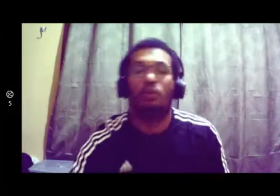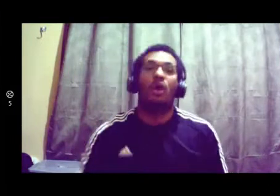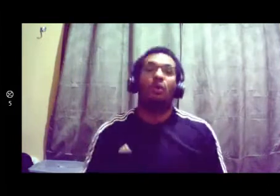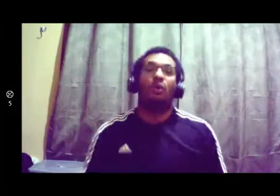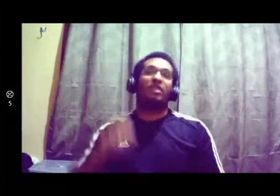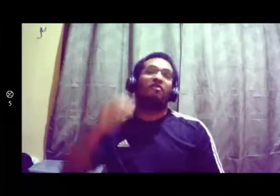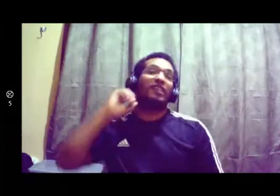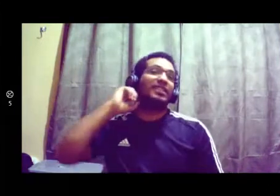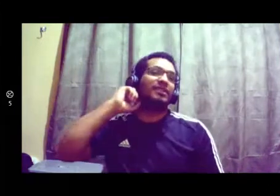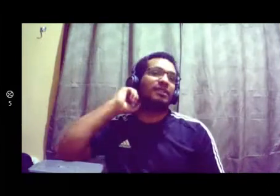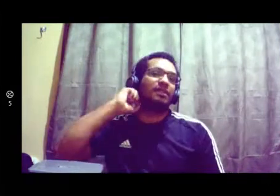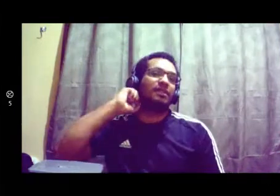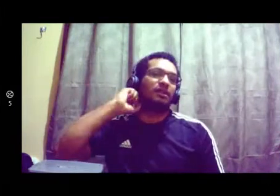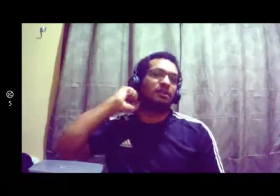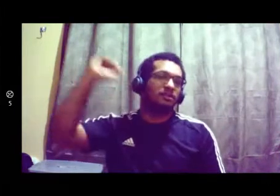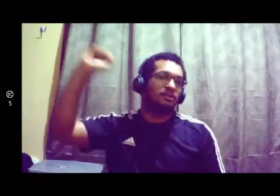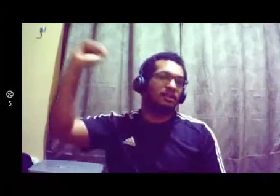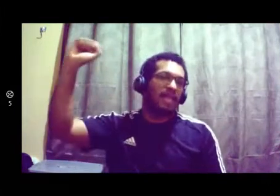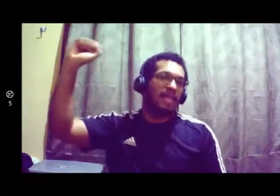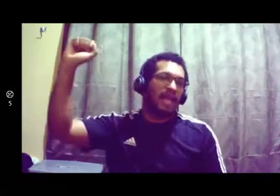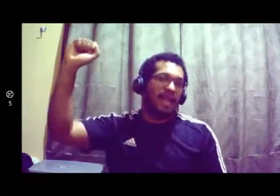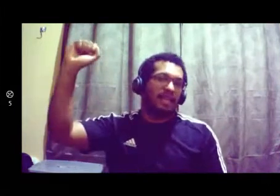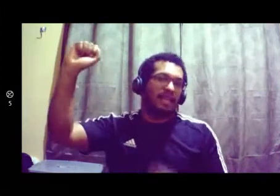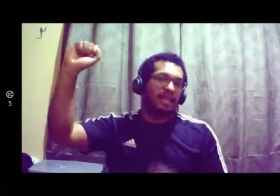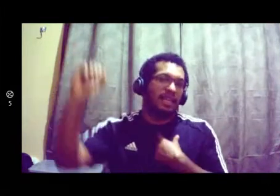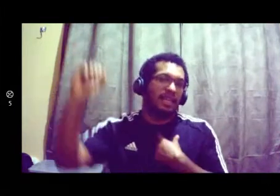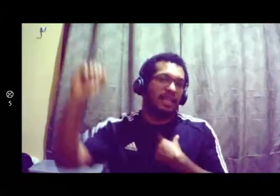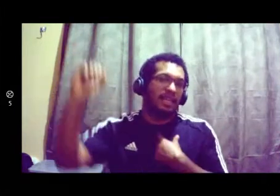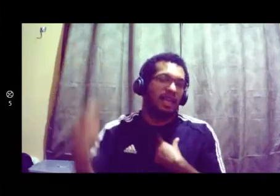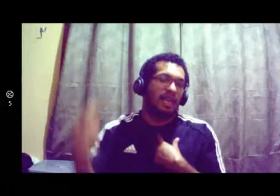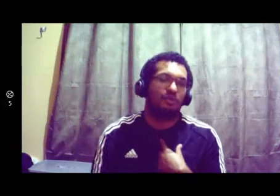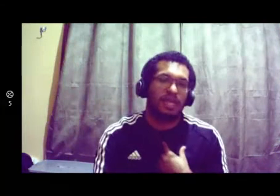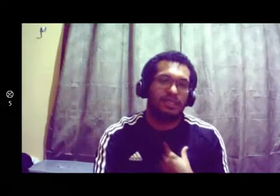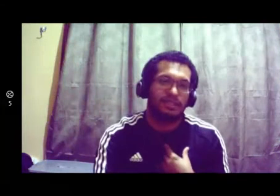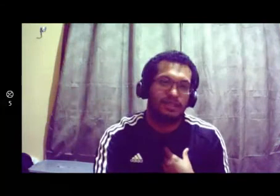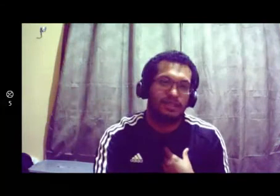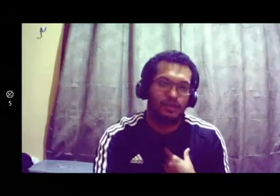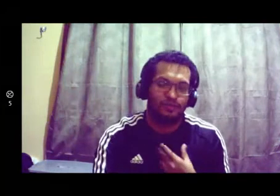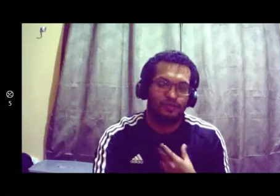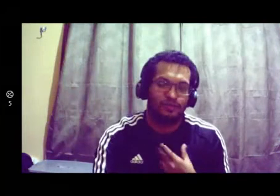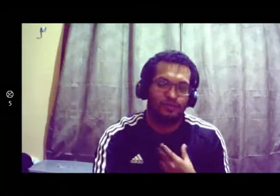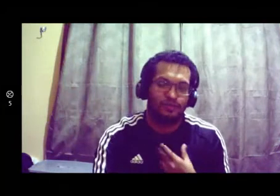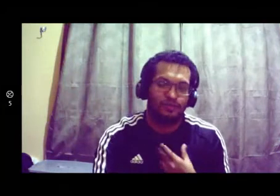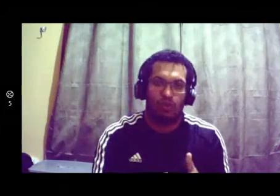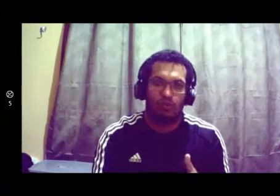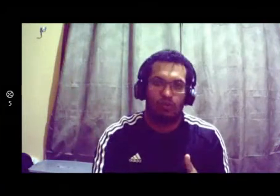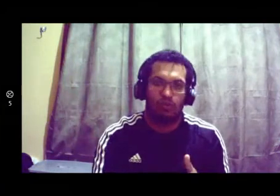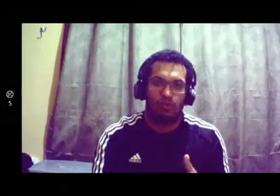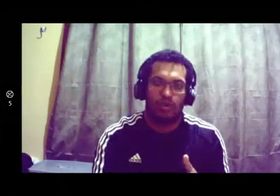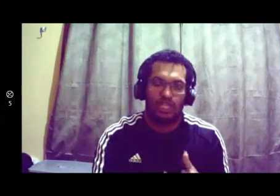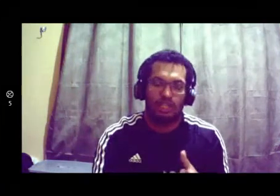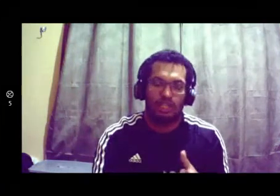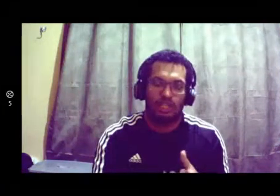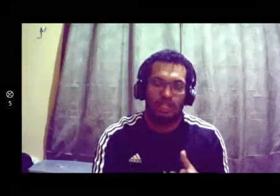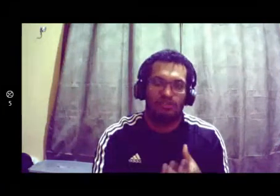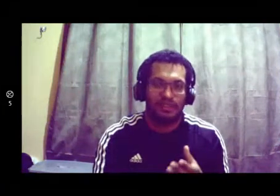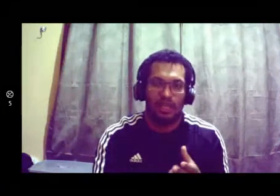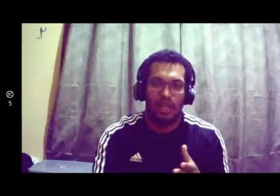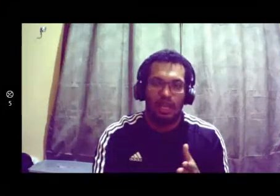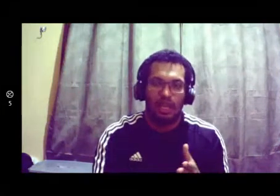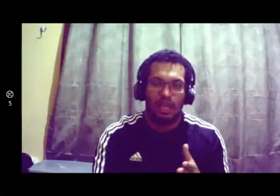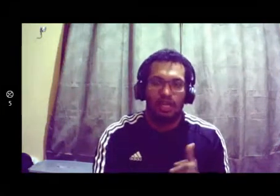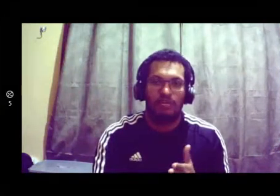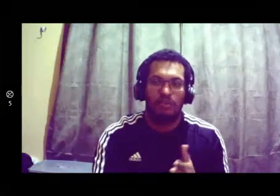Abril. O abril faz assim, ó. Aqui é muito parecido com... A gente faz